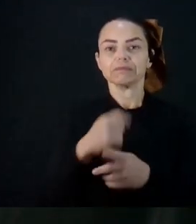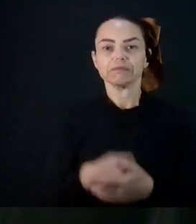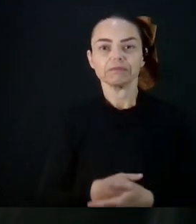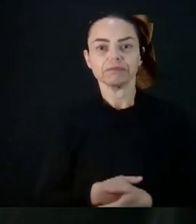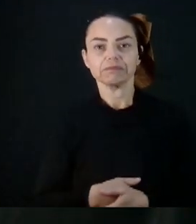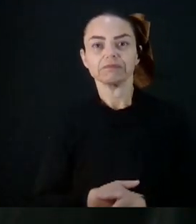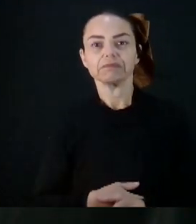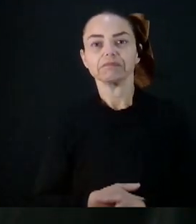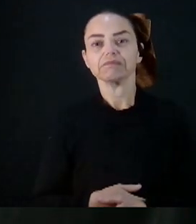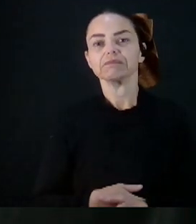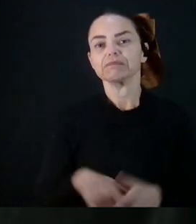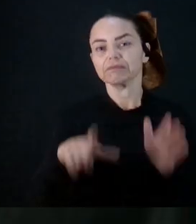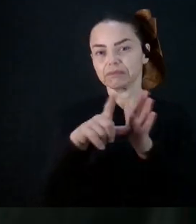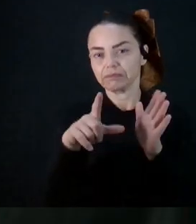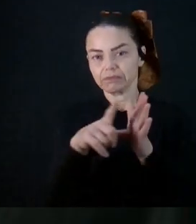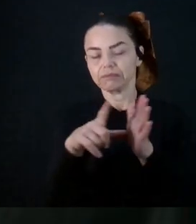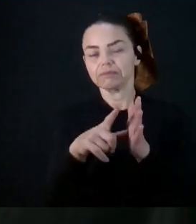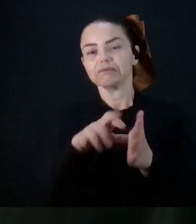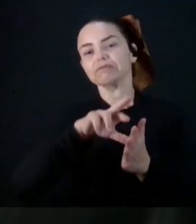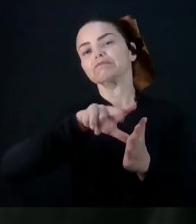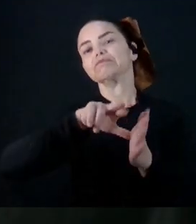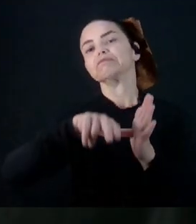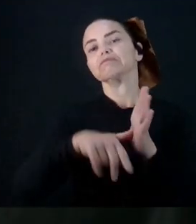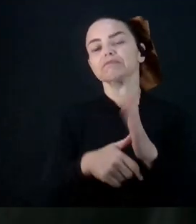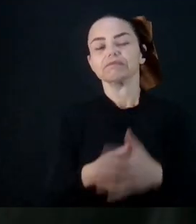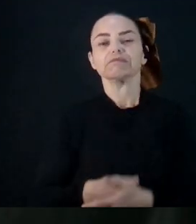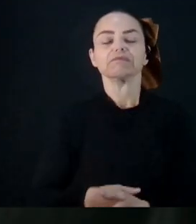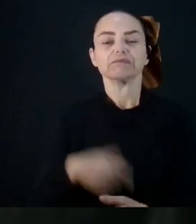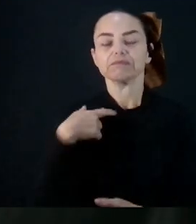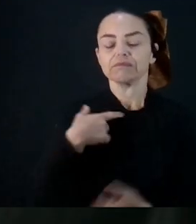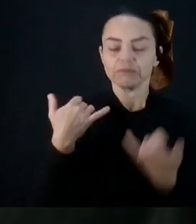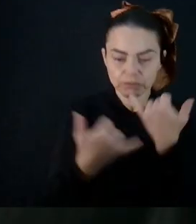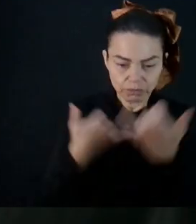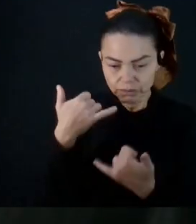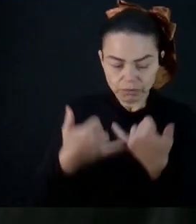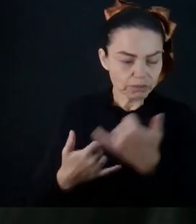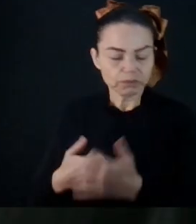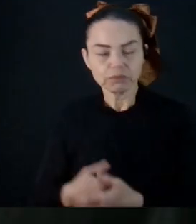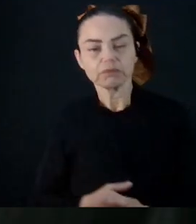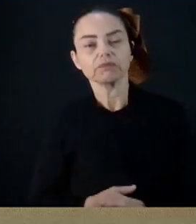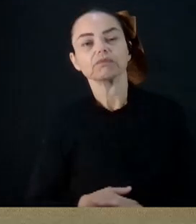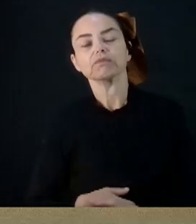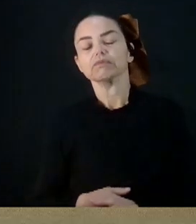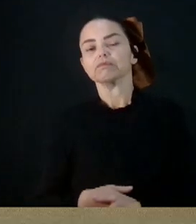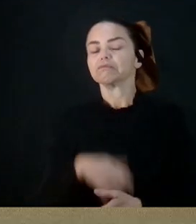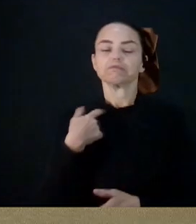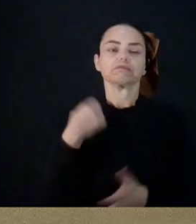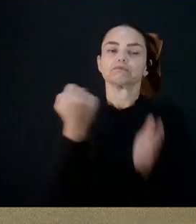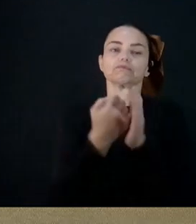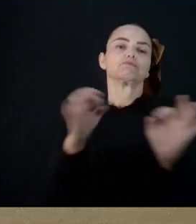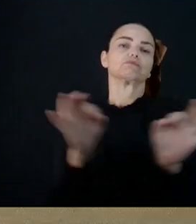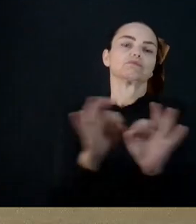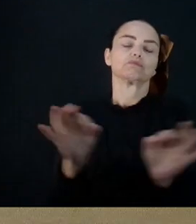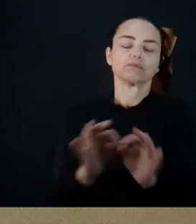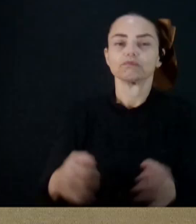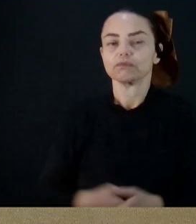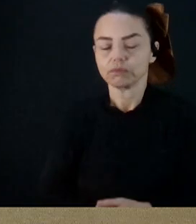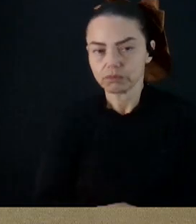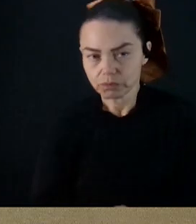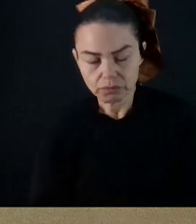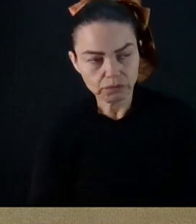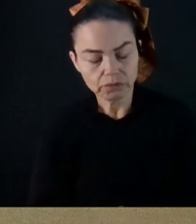nessas lojas de variedades, essas de brincar. Não tem certificação nenhuma, será? E é para